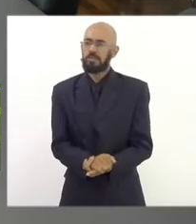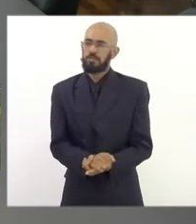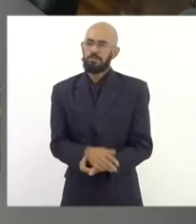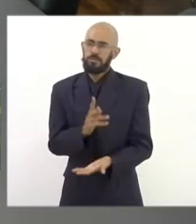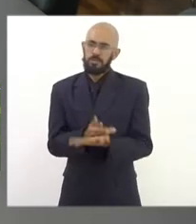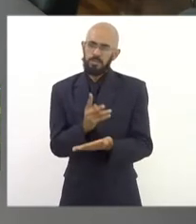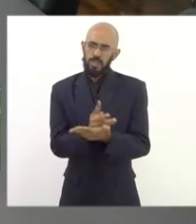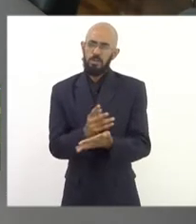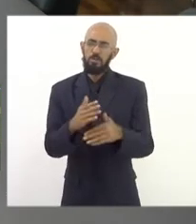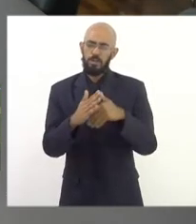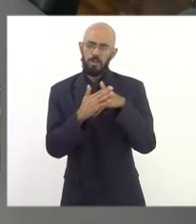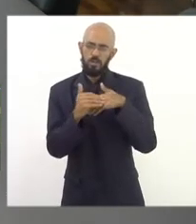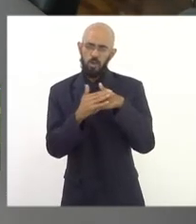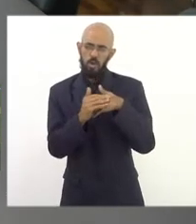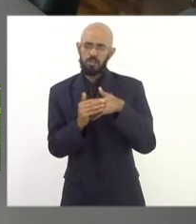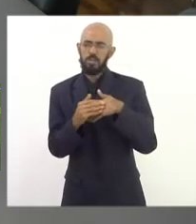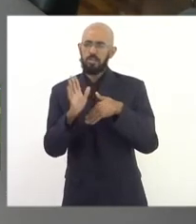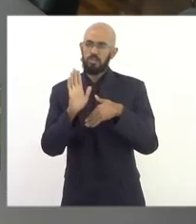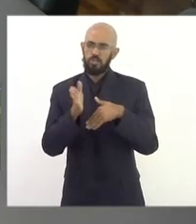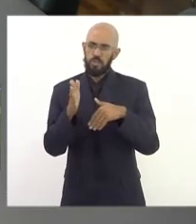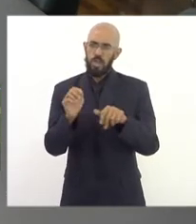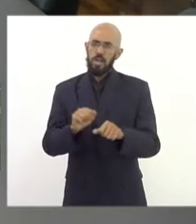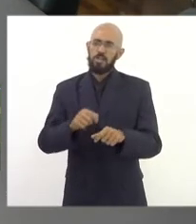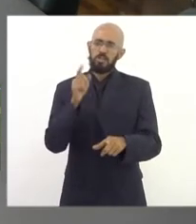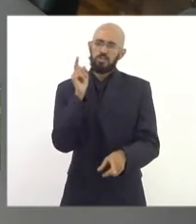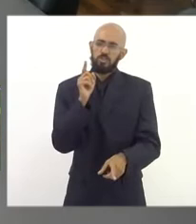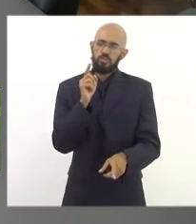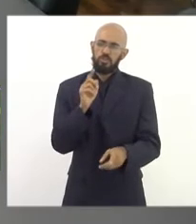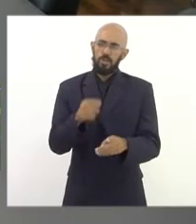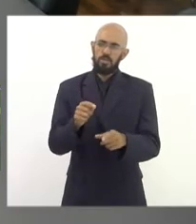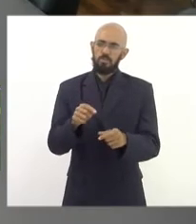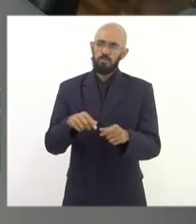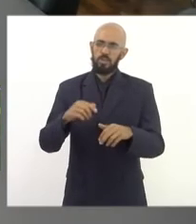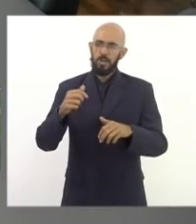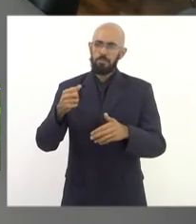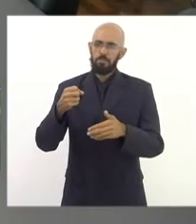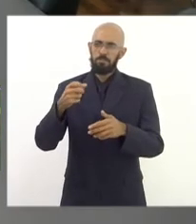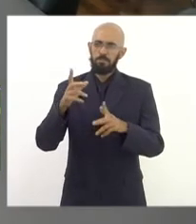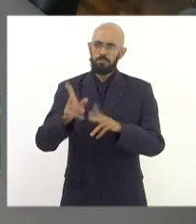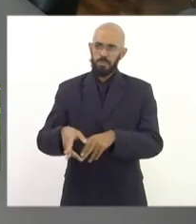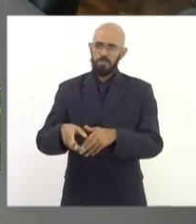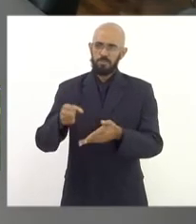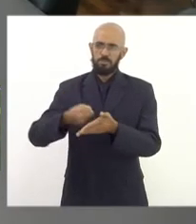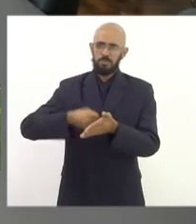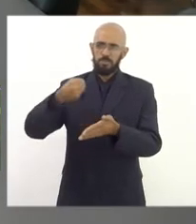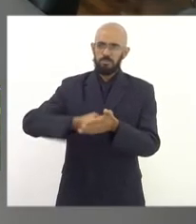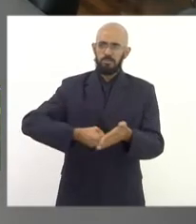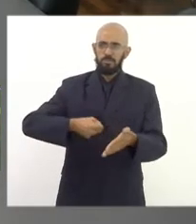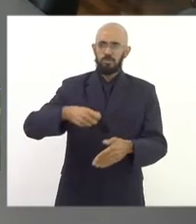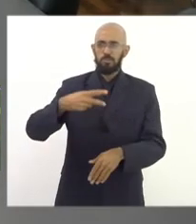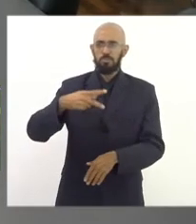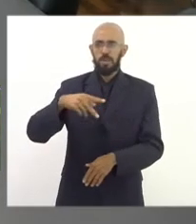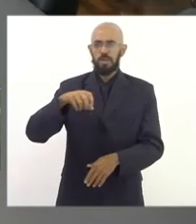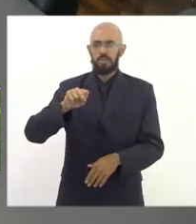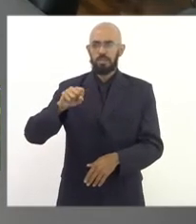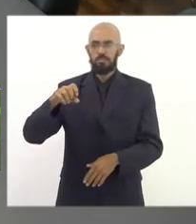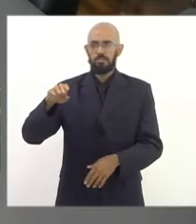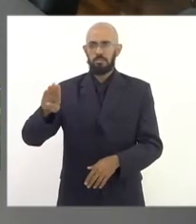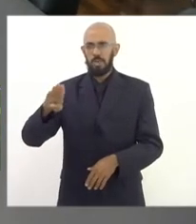a gente já estivemos nas mesmas fileiras, né, Marta, no PSB,